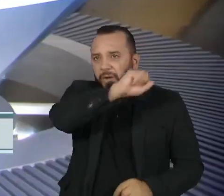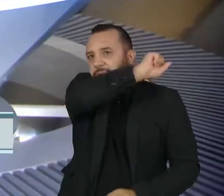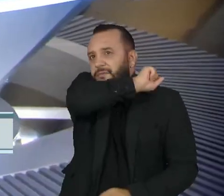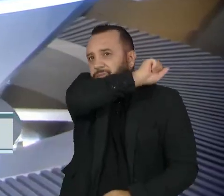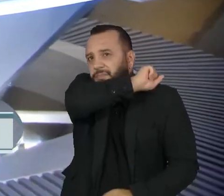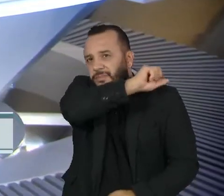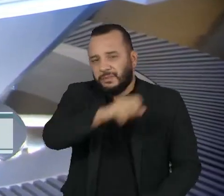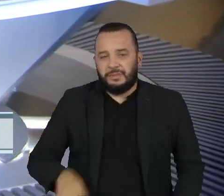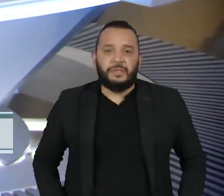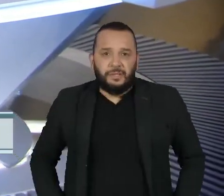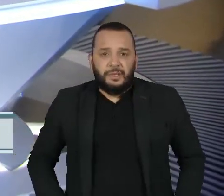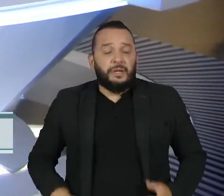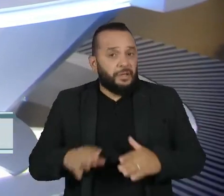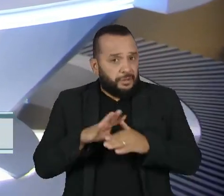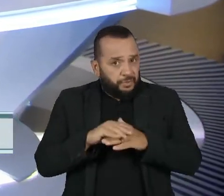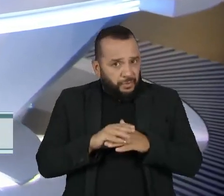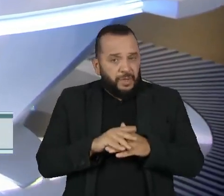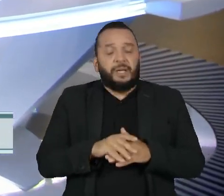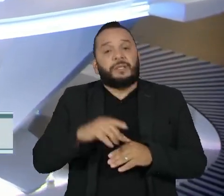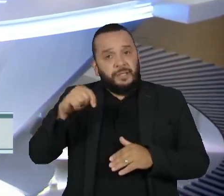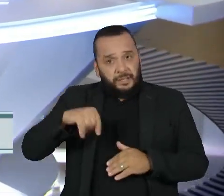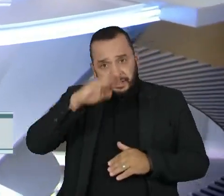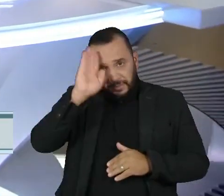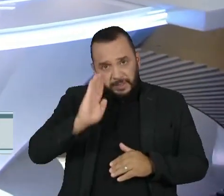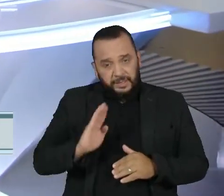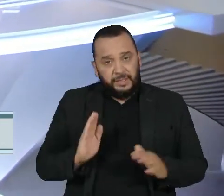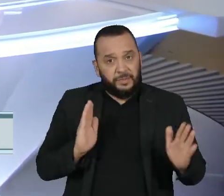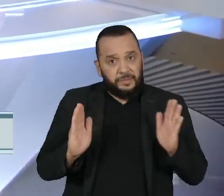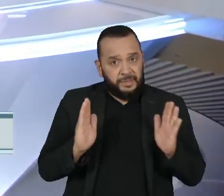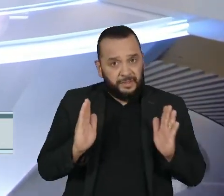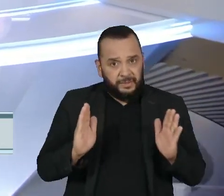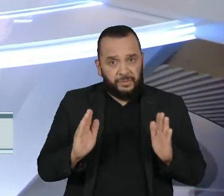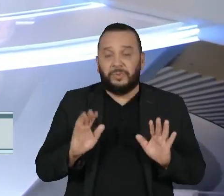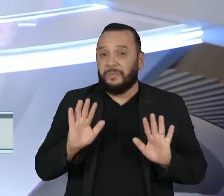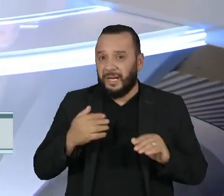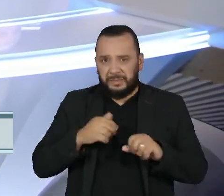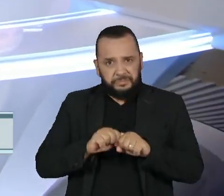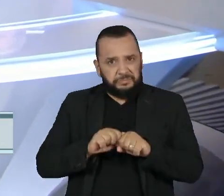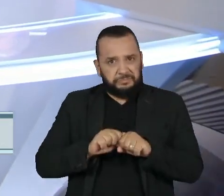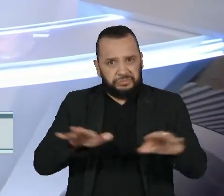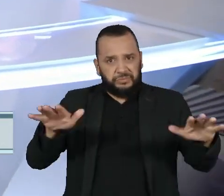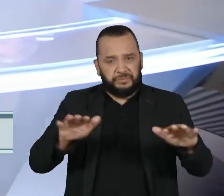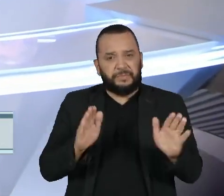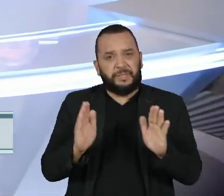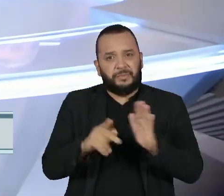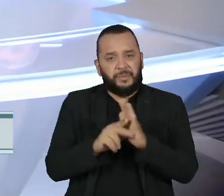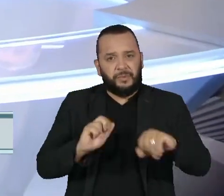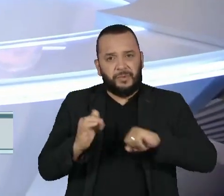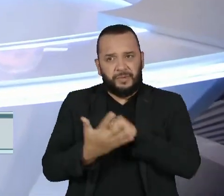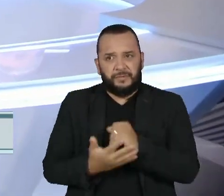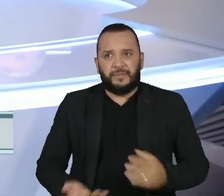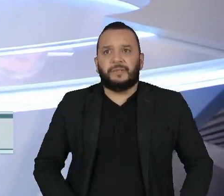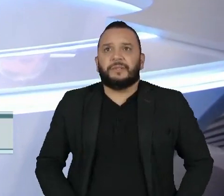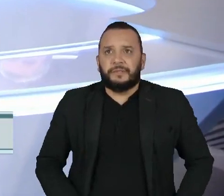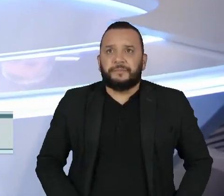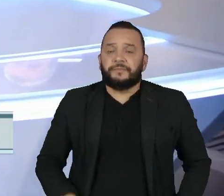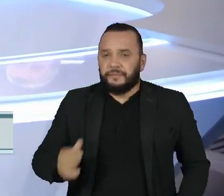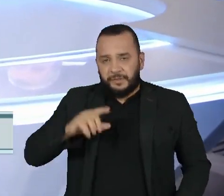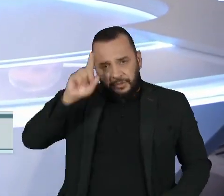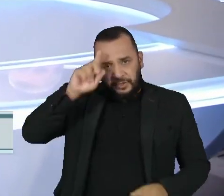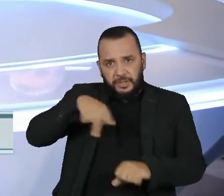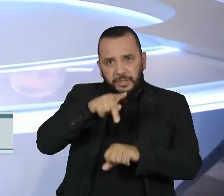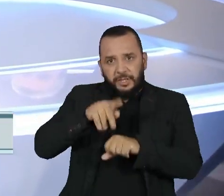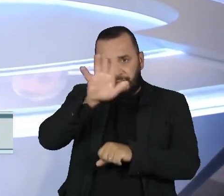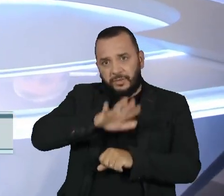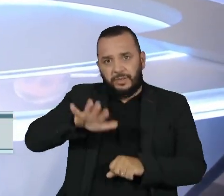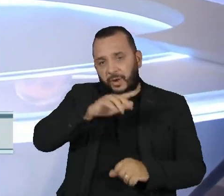A doença, que é endêmica no Brasil, ganhou força durante a pandemia. Pois é, no Dia Nacional de Combate à Tuberculose,